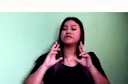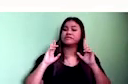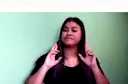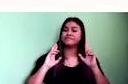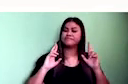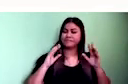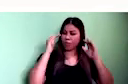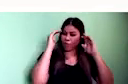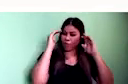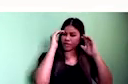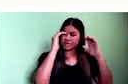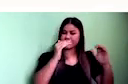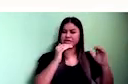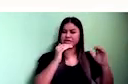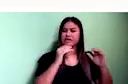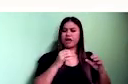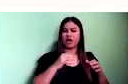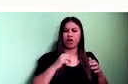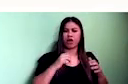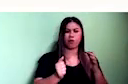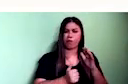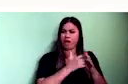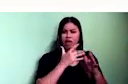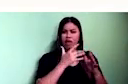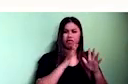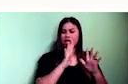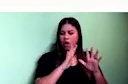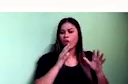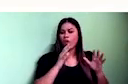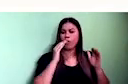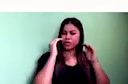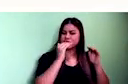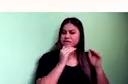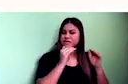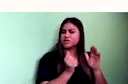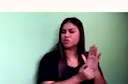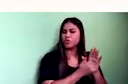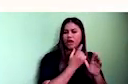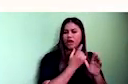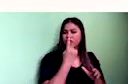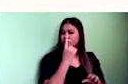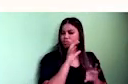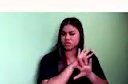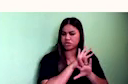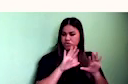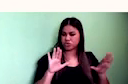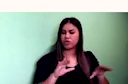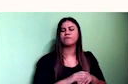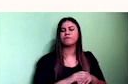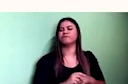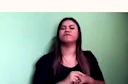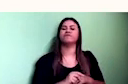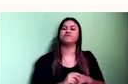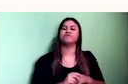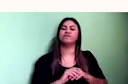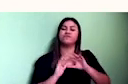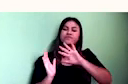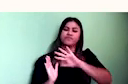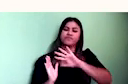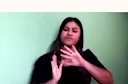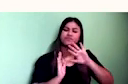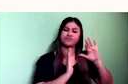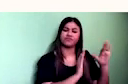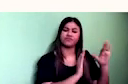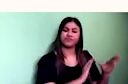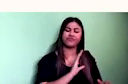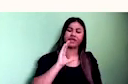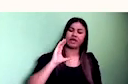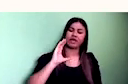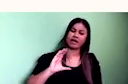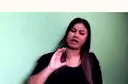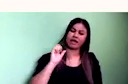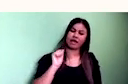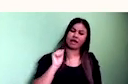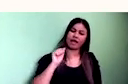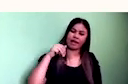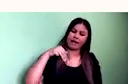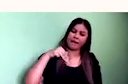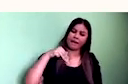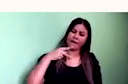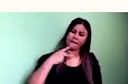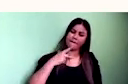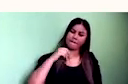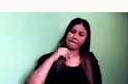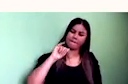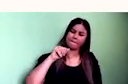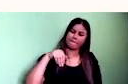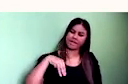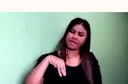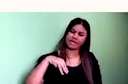O próximo que eu trouxe é capim-limão, tá? Muito conhecido, também com a mesma indicação, ansiedade, insônia, tá? E a gente usa as